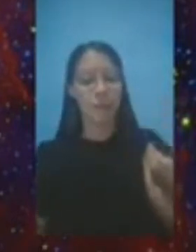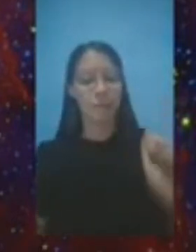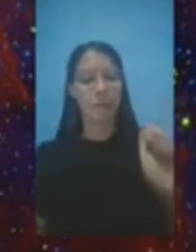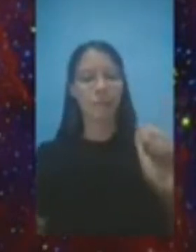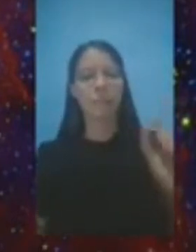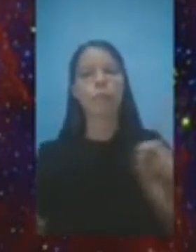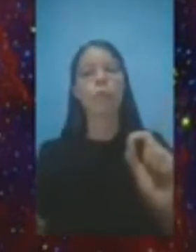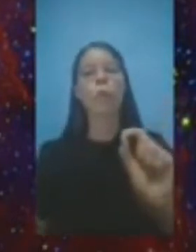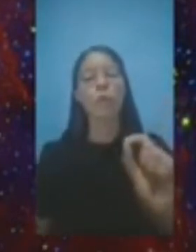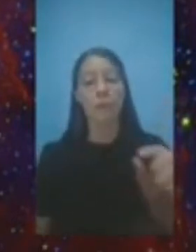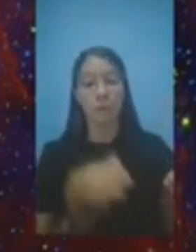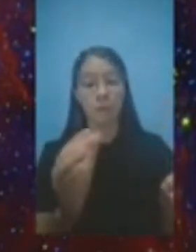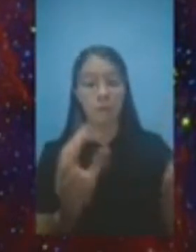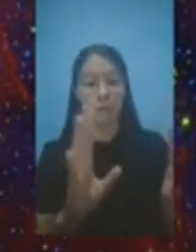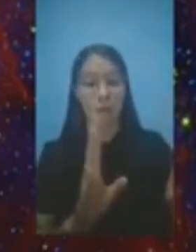Cadê ela?